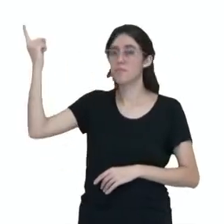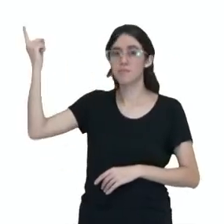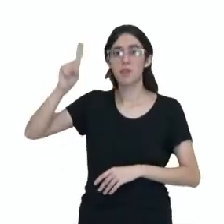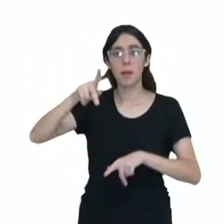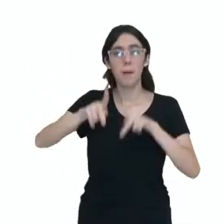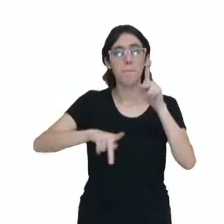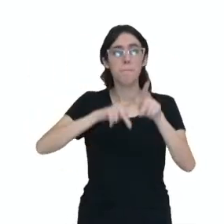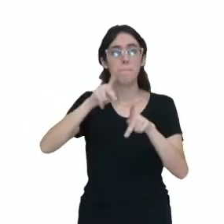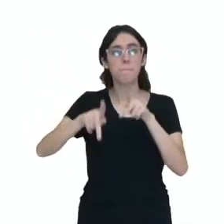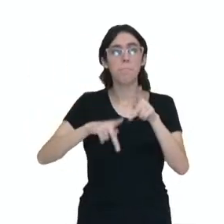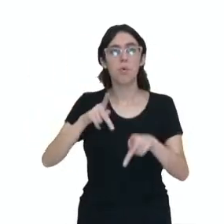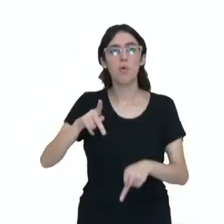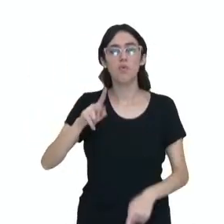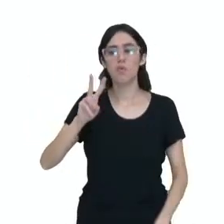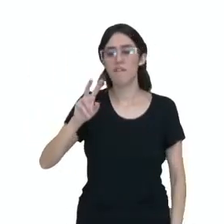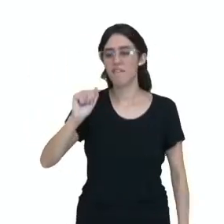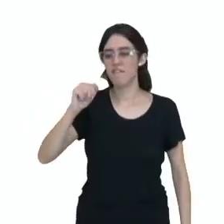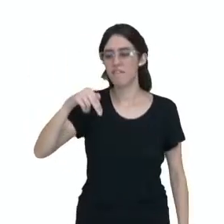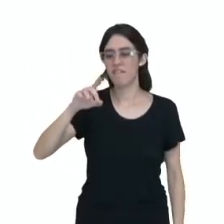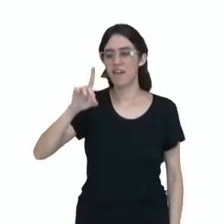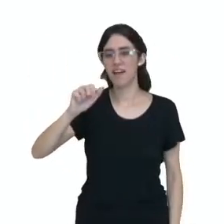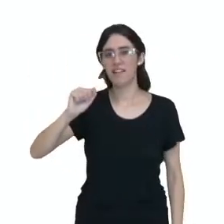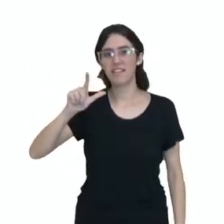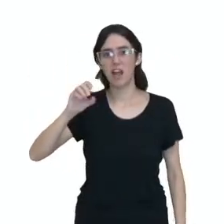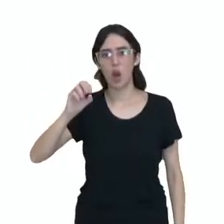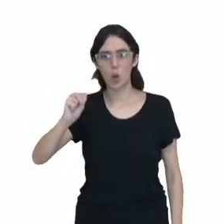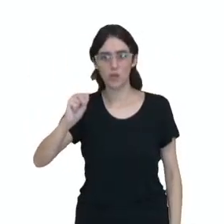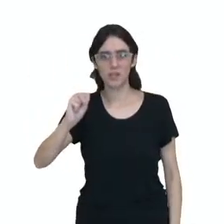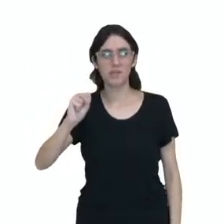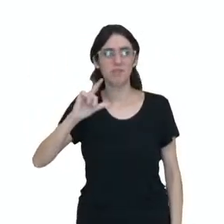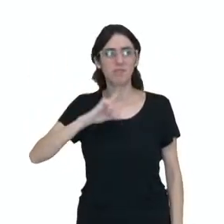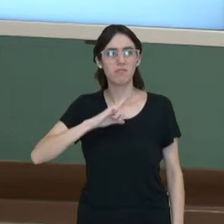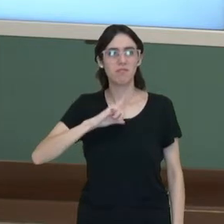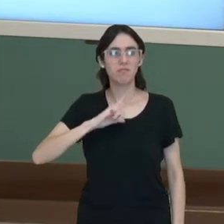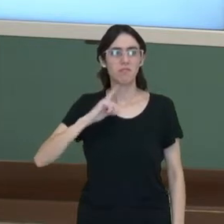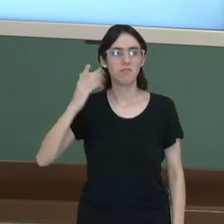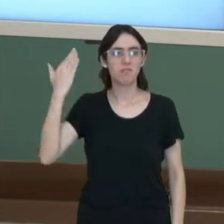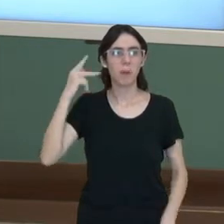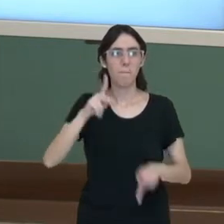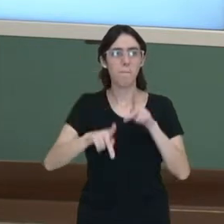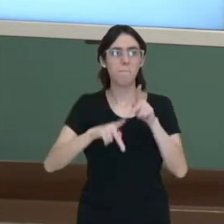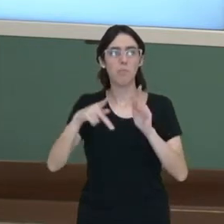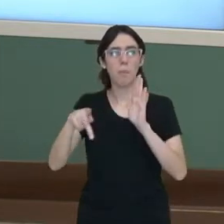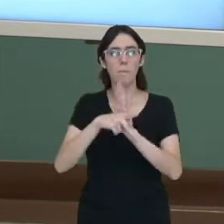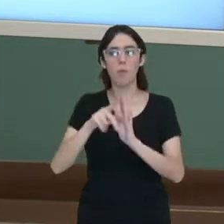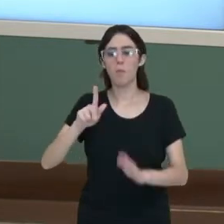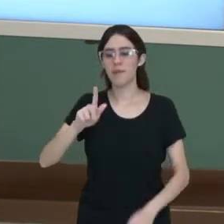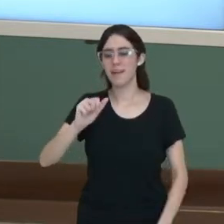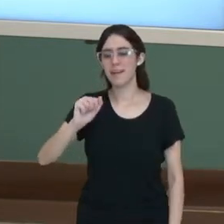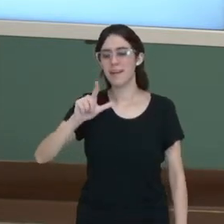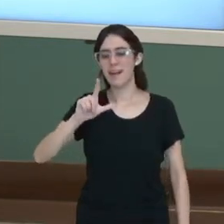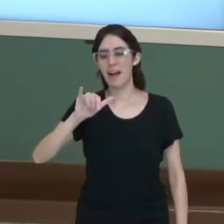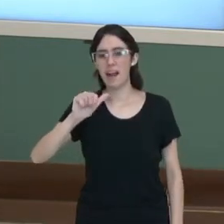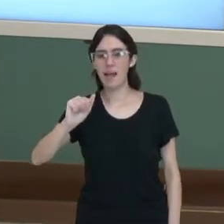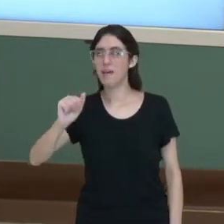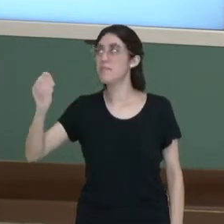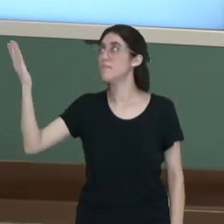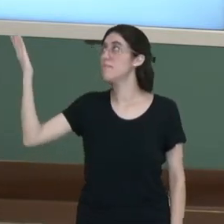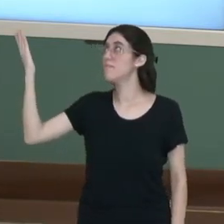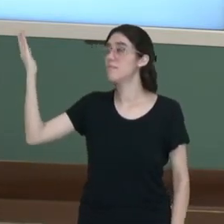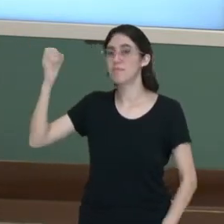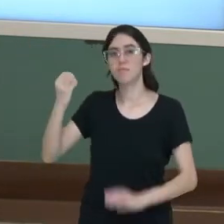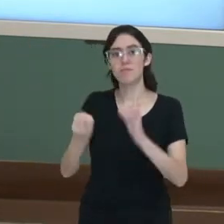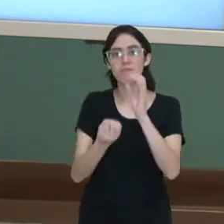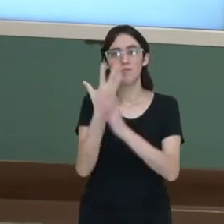povos vândalos na Gália. Lembraram deles? Os mais temidos, inclusive daqui surgiu a origem do